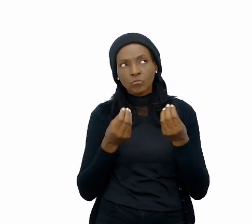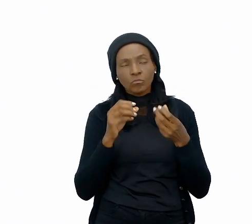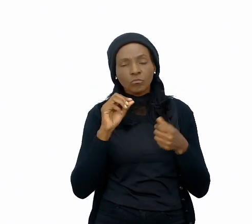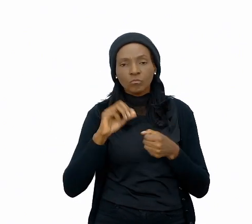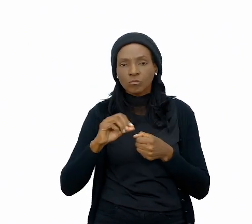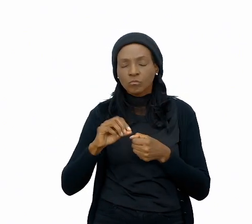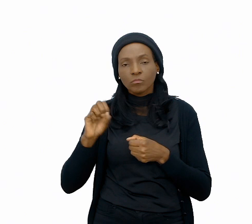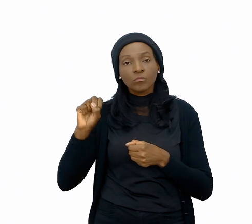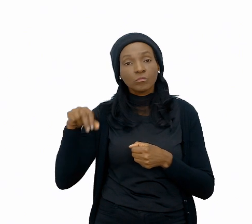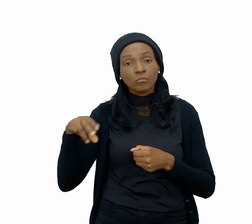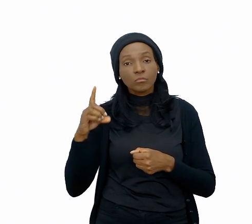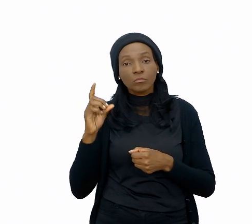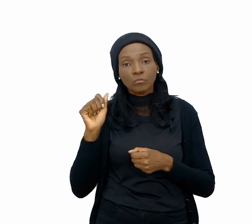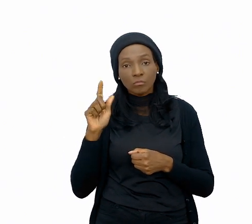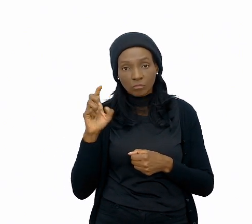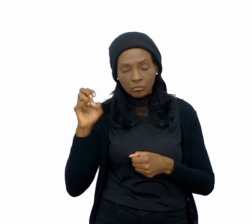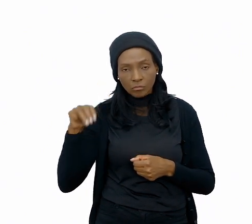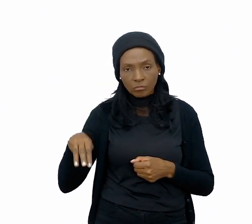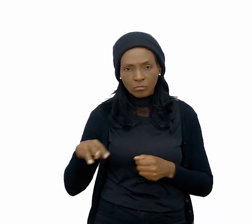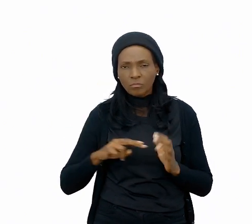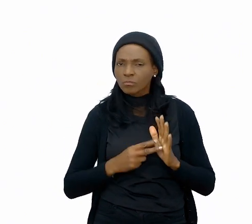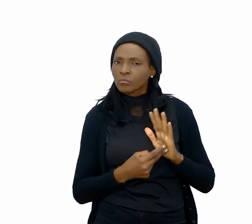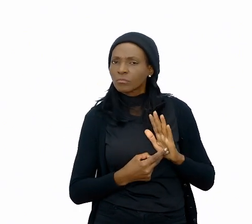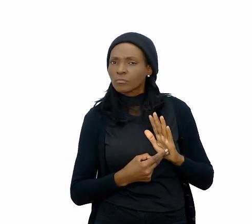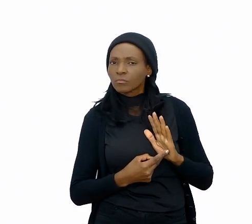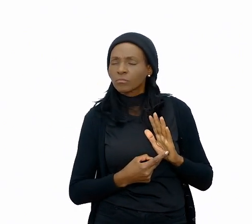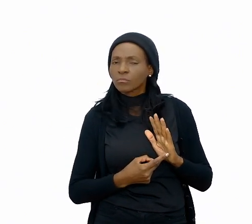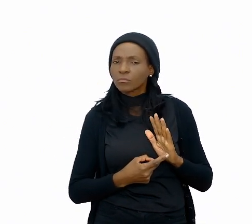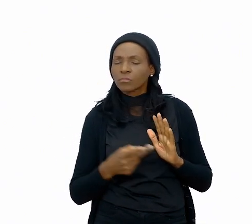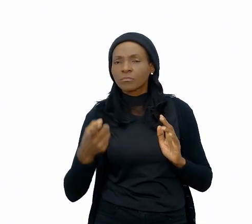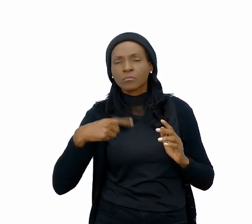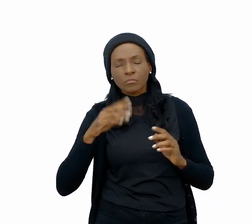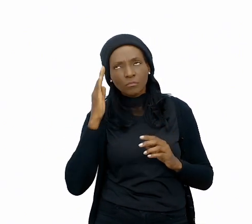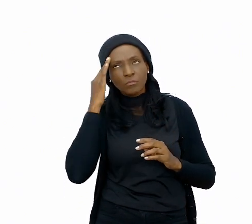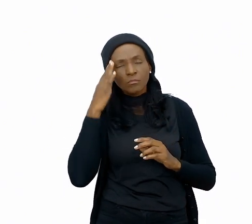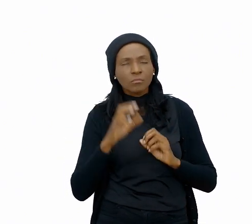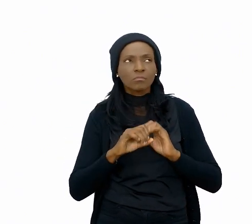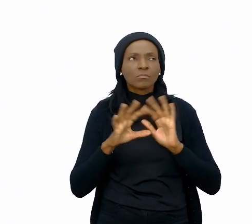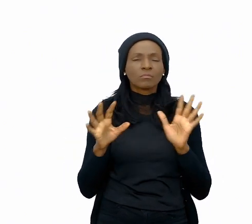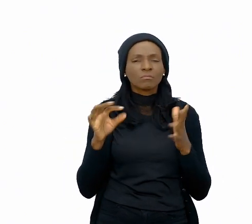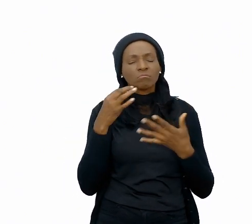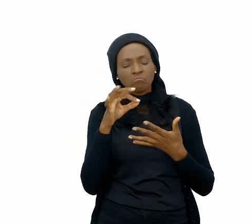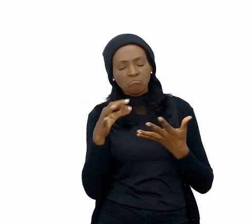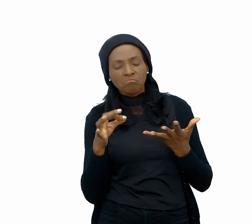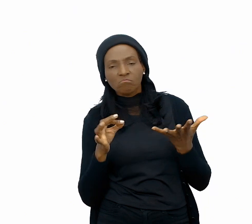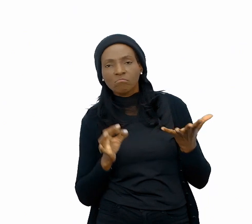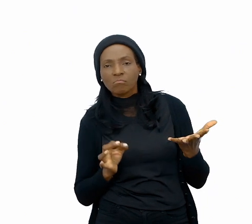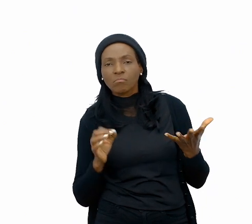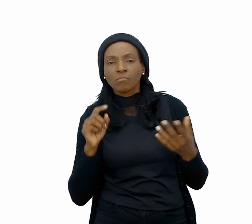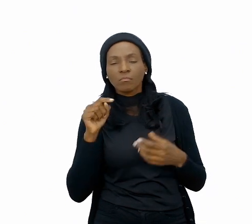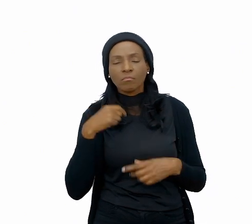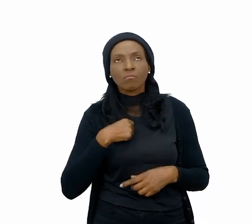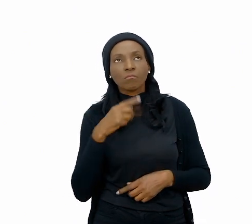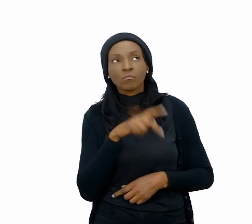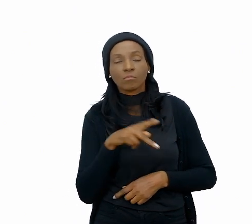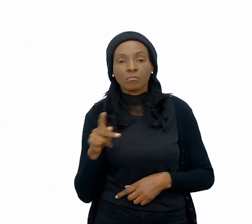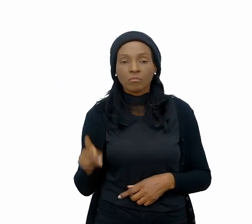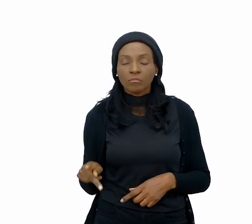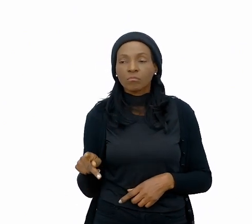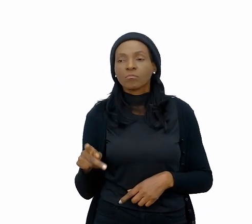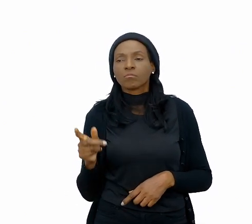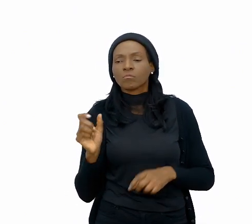uma sondagem. Ou seja, a gente vai compreender quais são os critérios que você, professor,